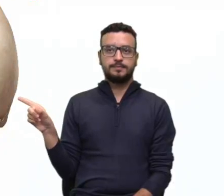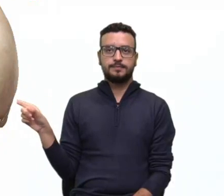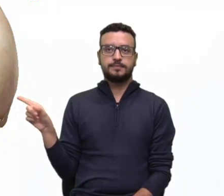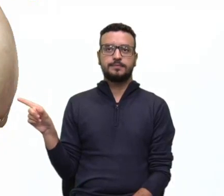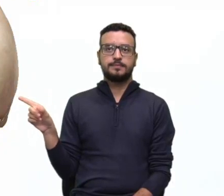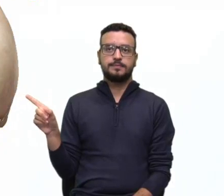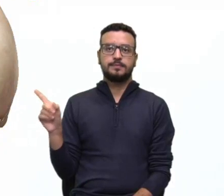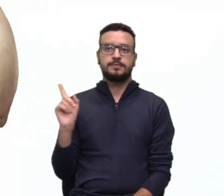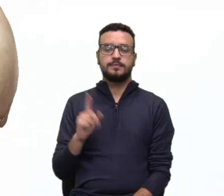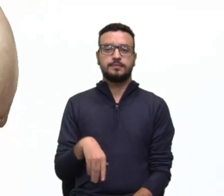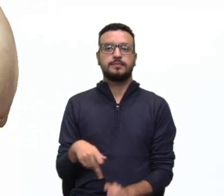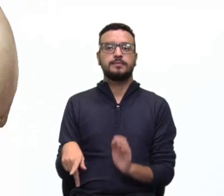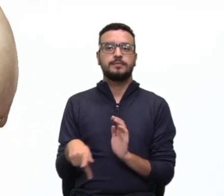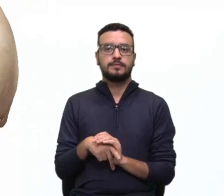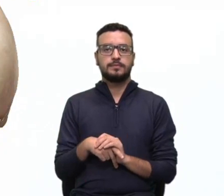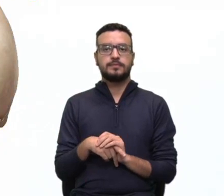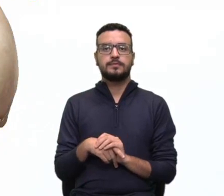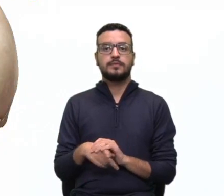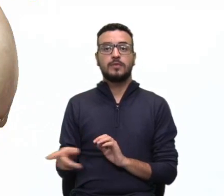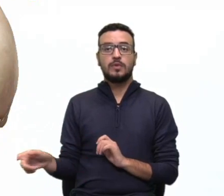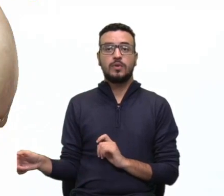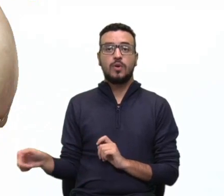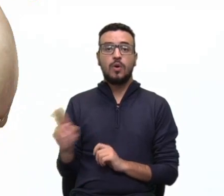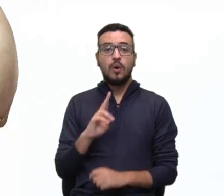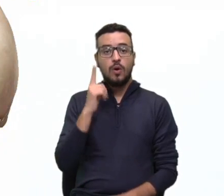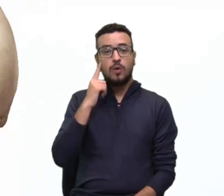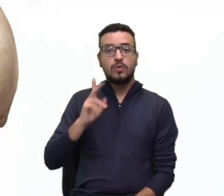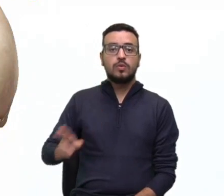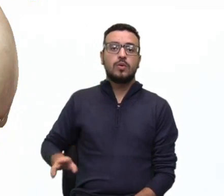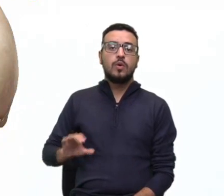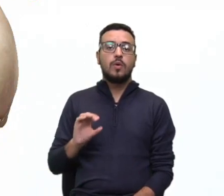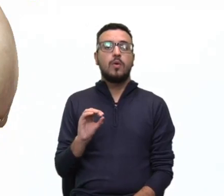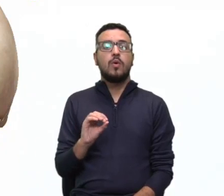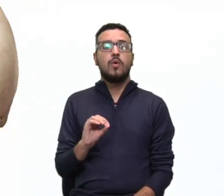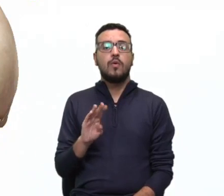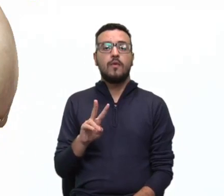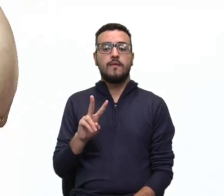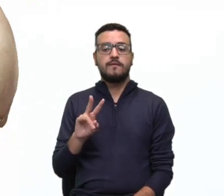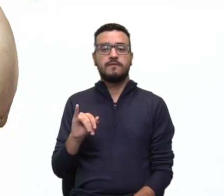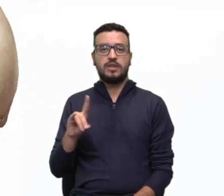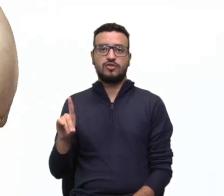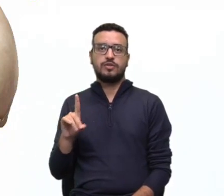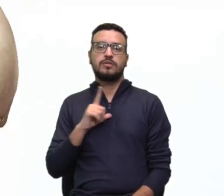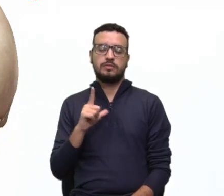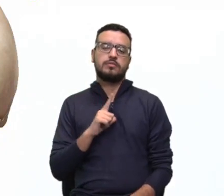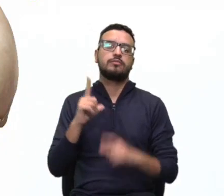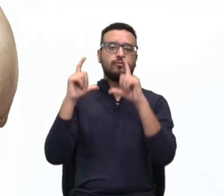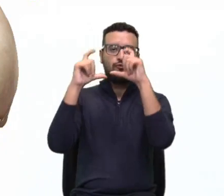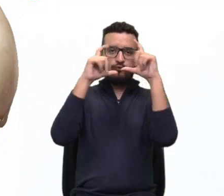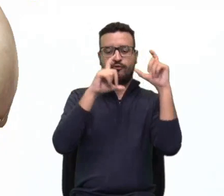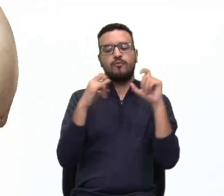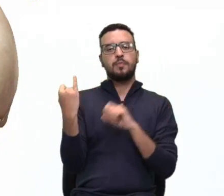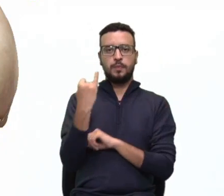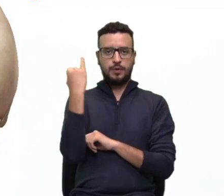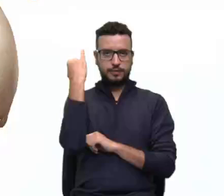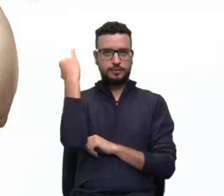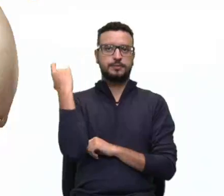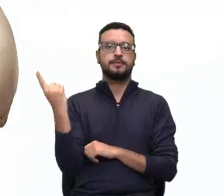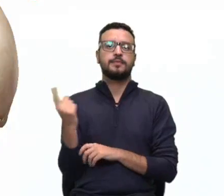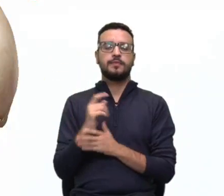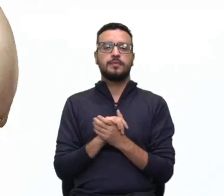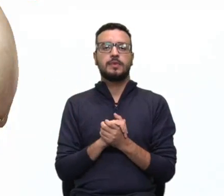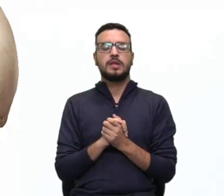base óvide, já falei para vocês da importância da base óvide, que você vai encontrar aí nos seus materiais.